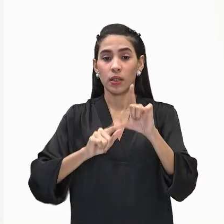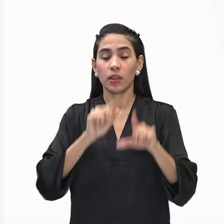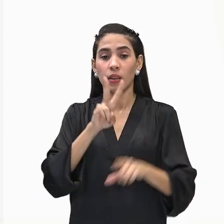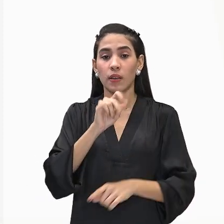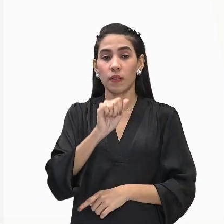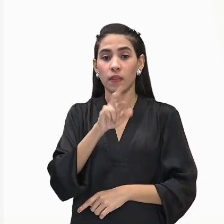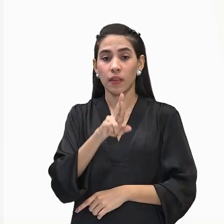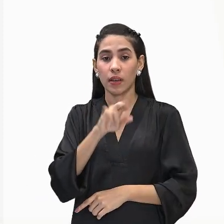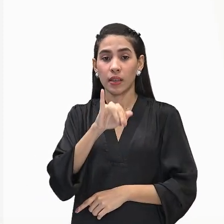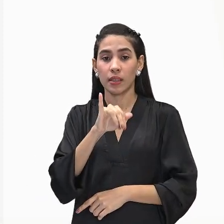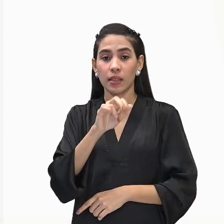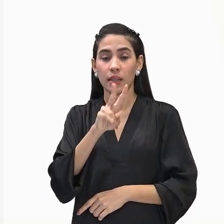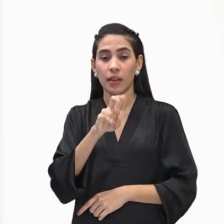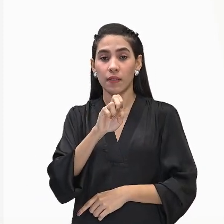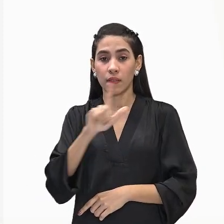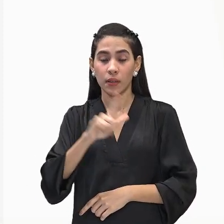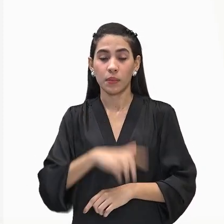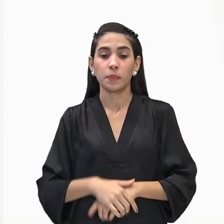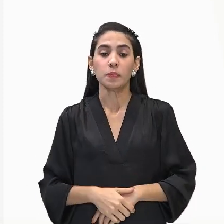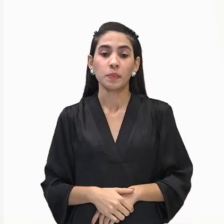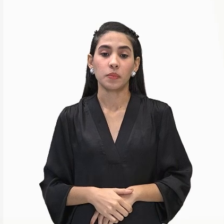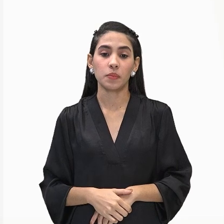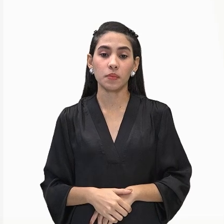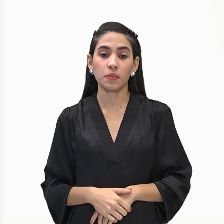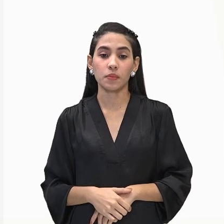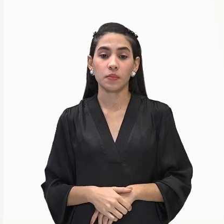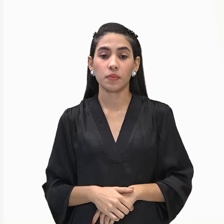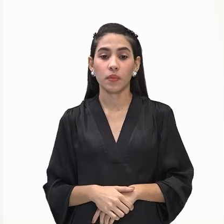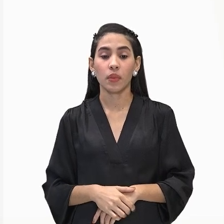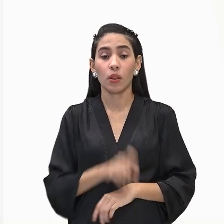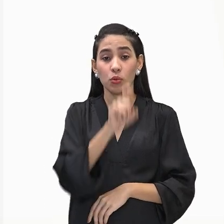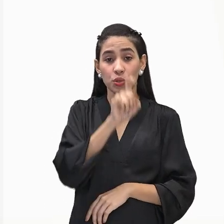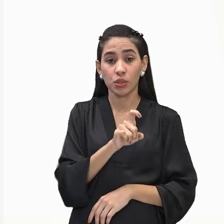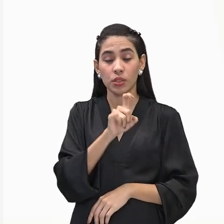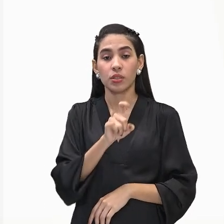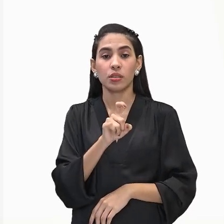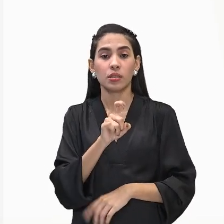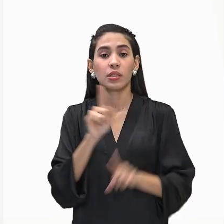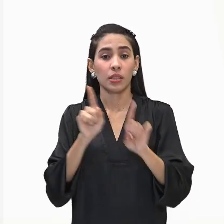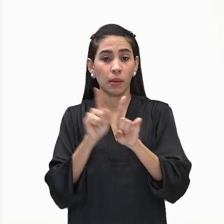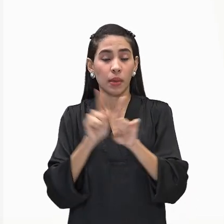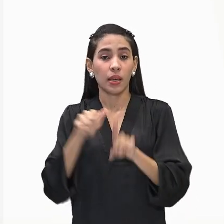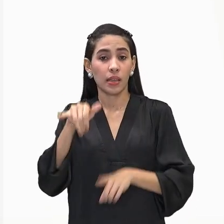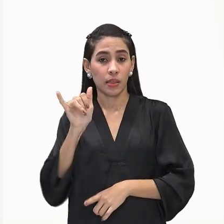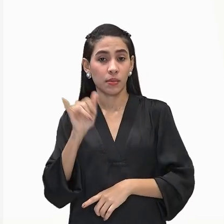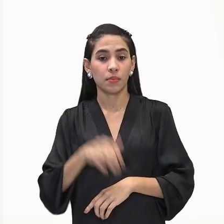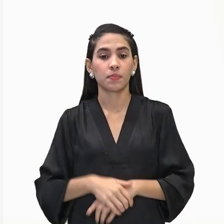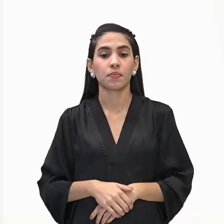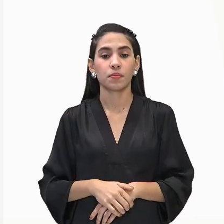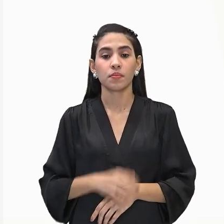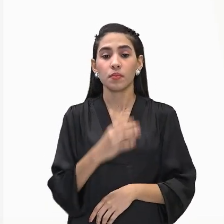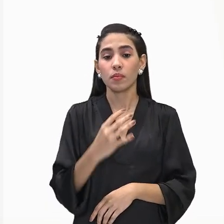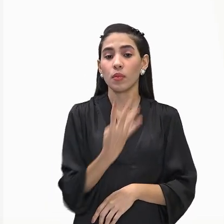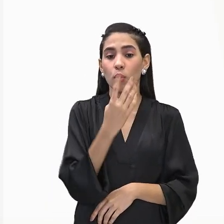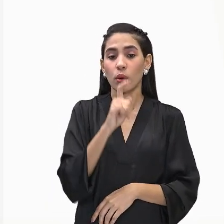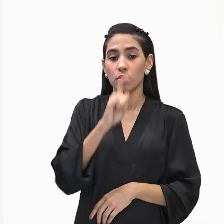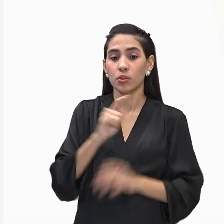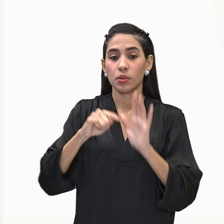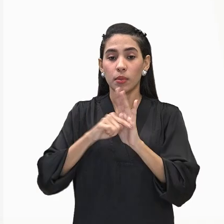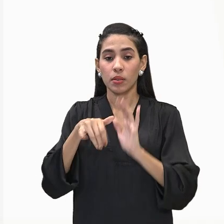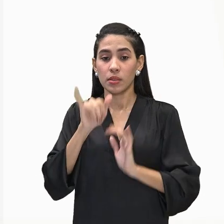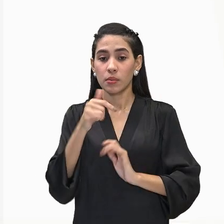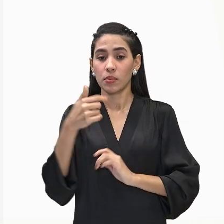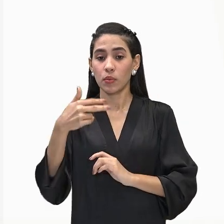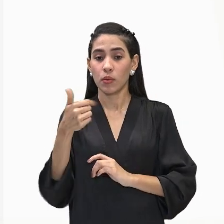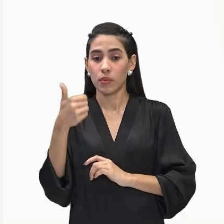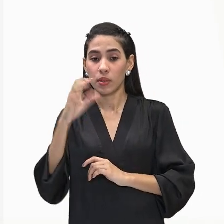com duas variáveis aí, que é o x e o y. Então, 4x menos y igual a